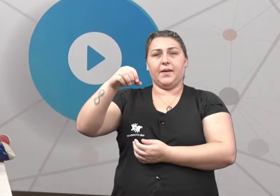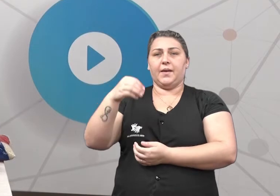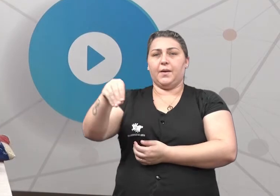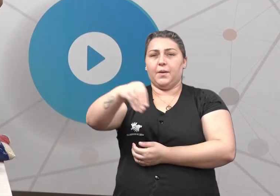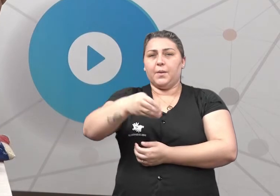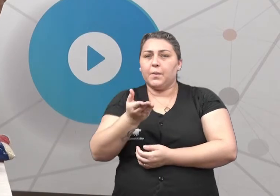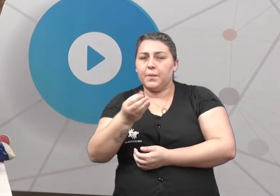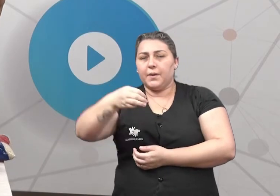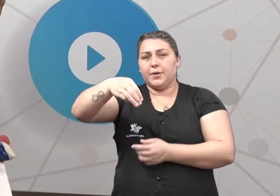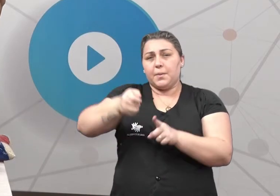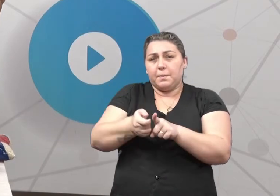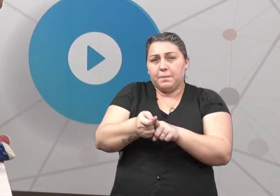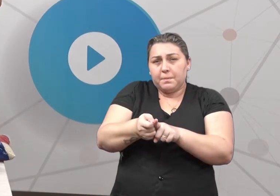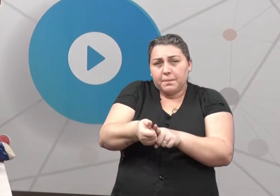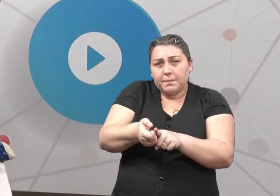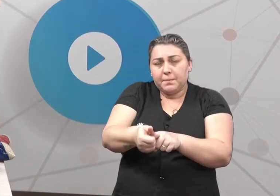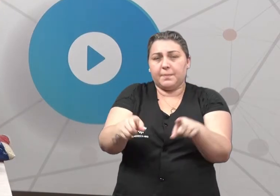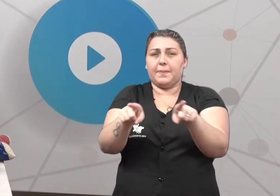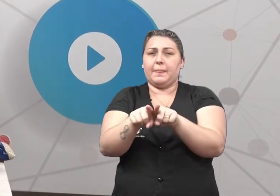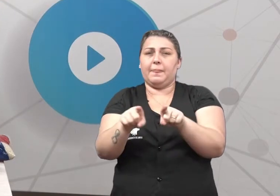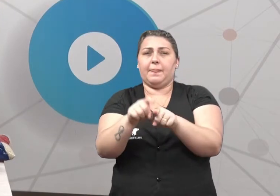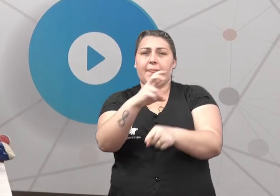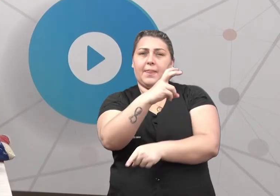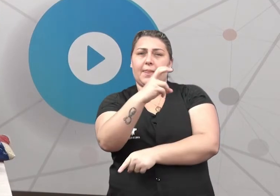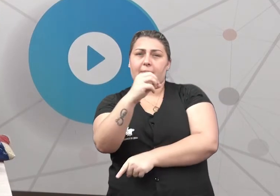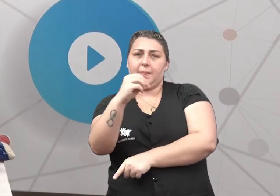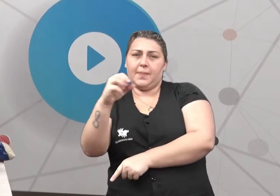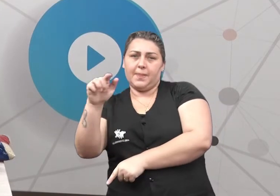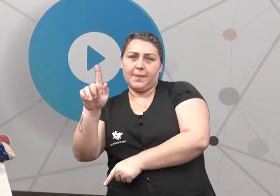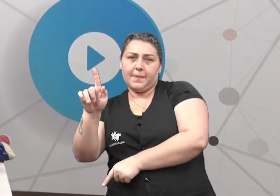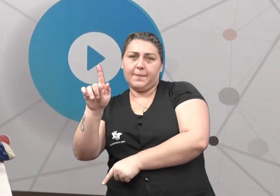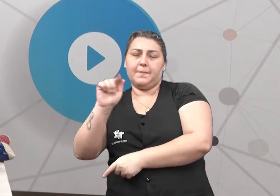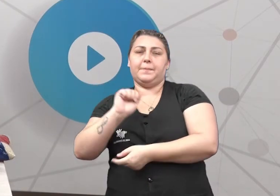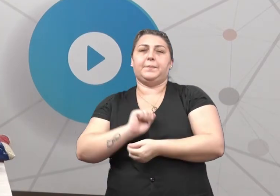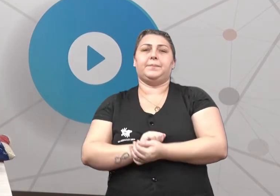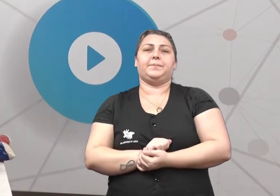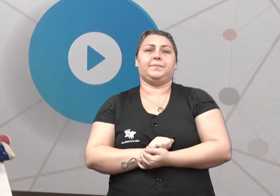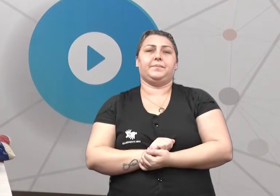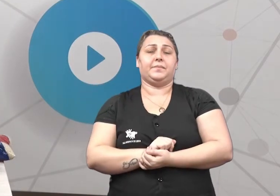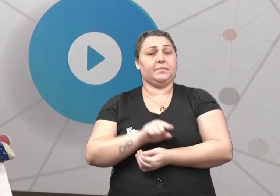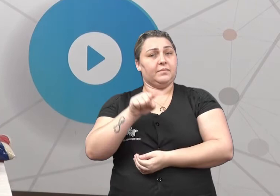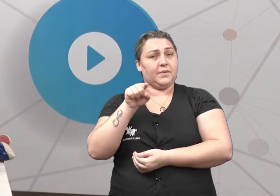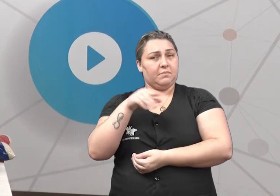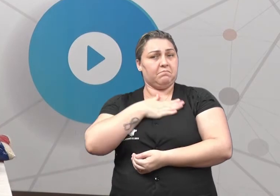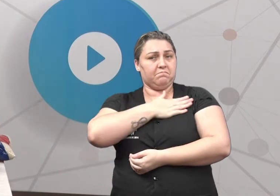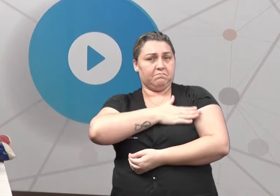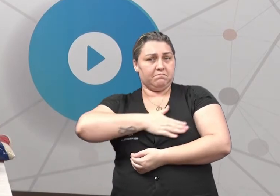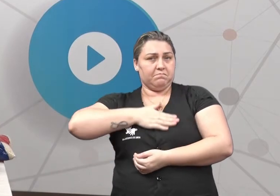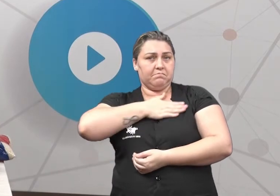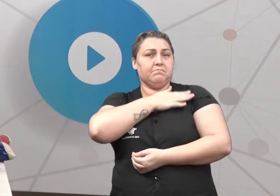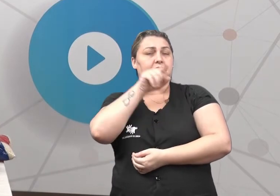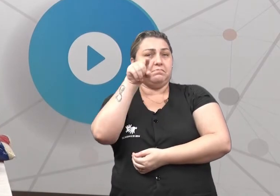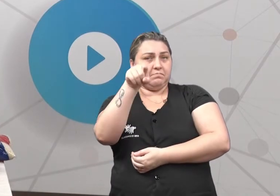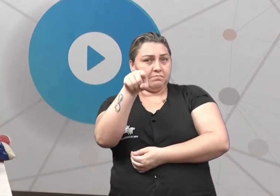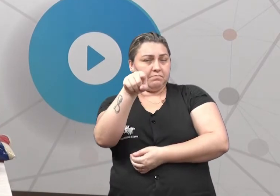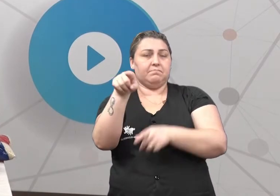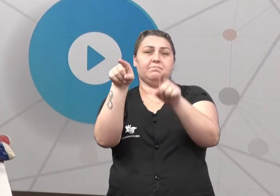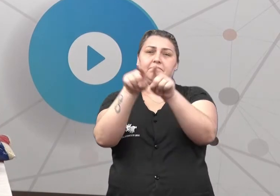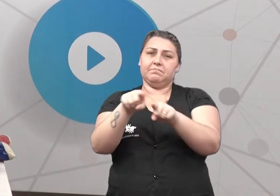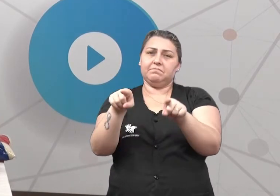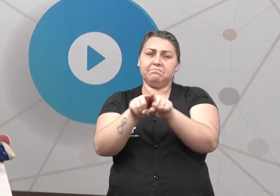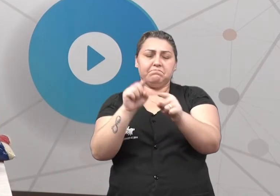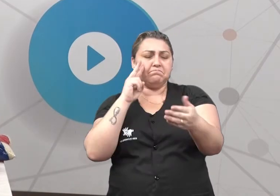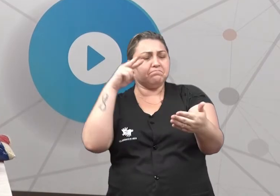também, né? 500 gramas, tá vendo? Então, eu gostaria que você também desse